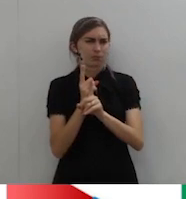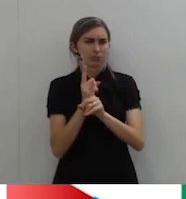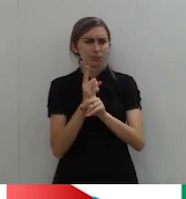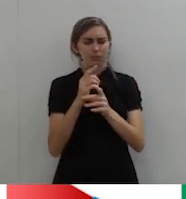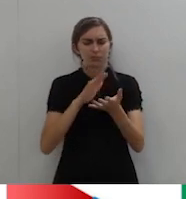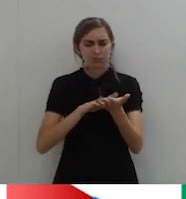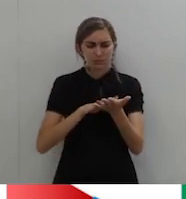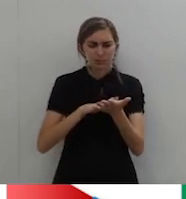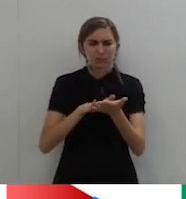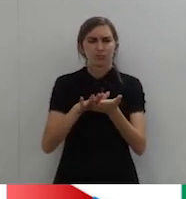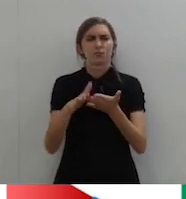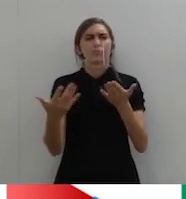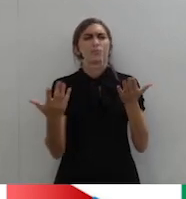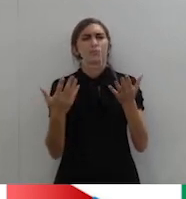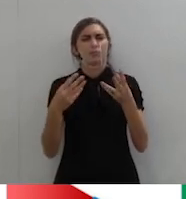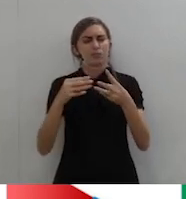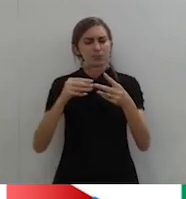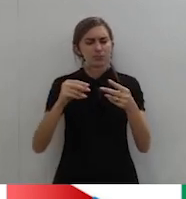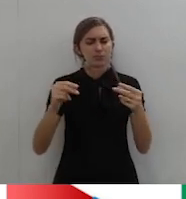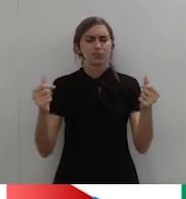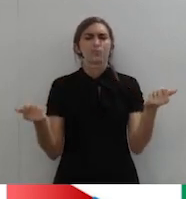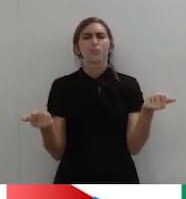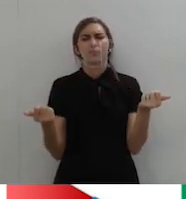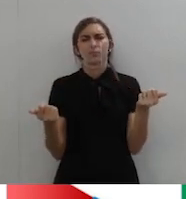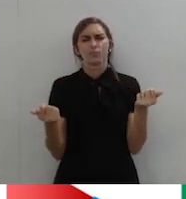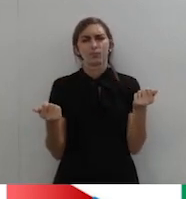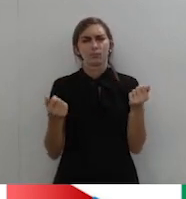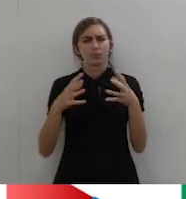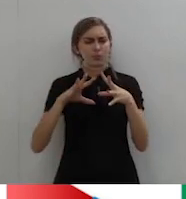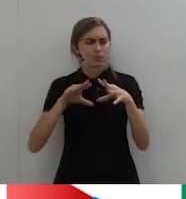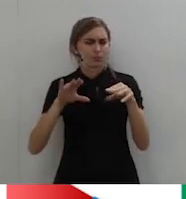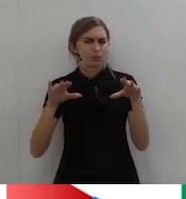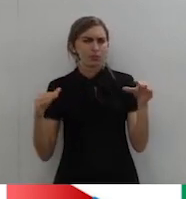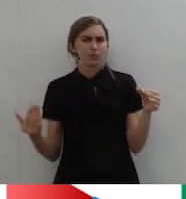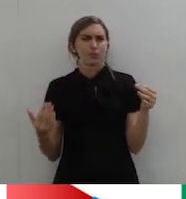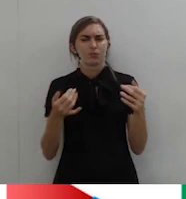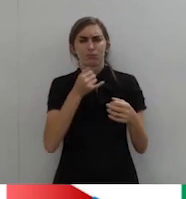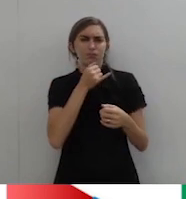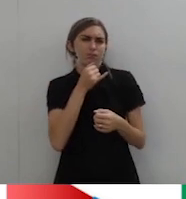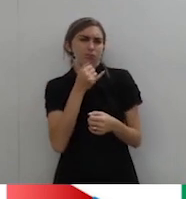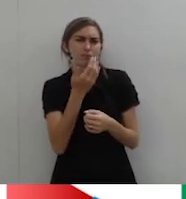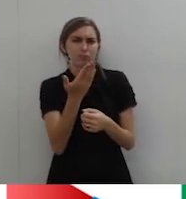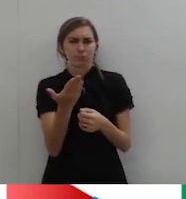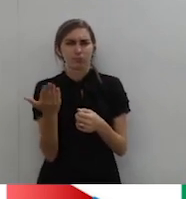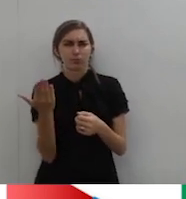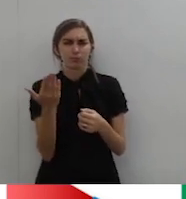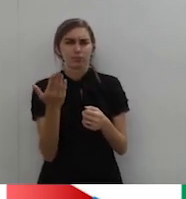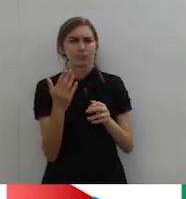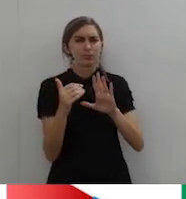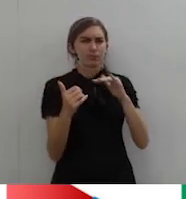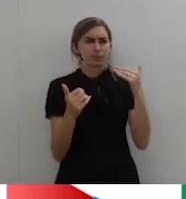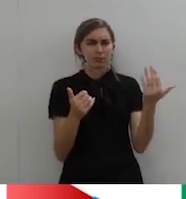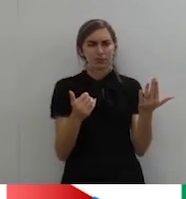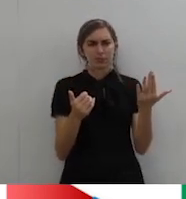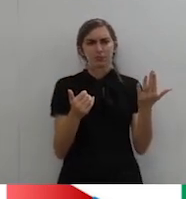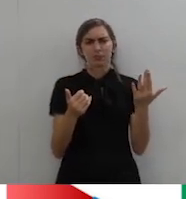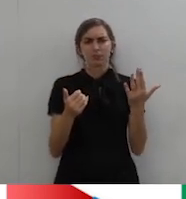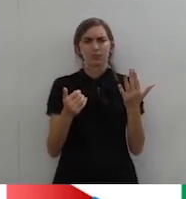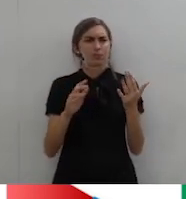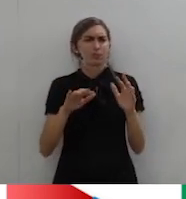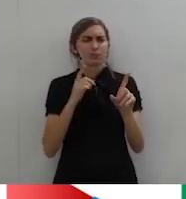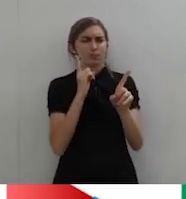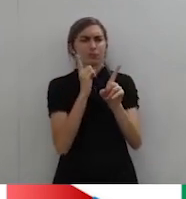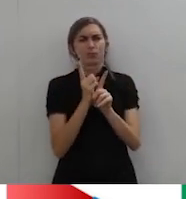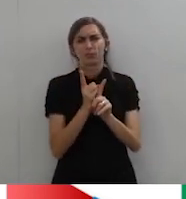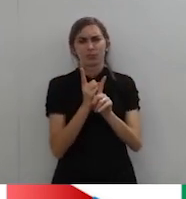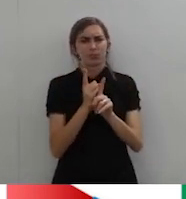textura áspera, da textura macia, da textura esponjosa. Por exemplo, do lado esquerdo do painel,